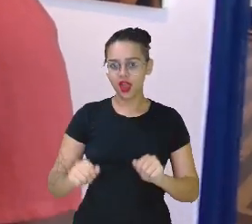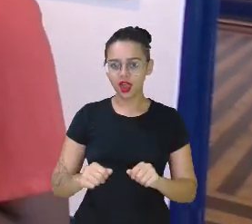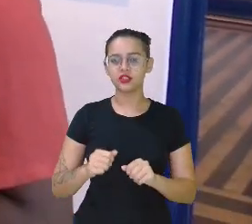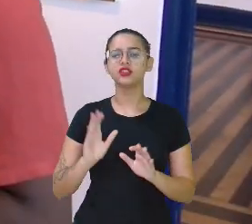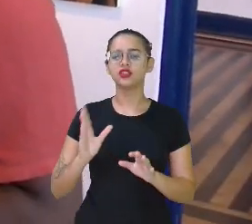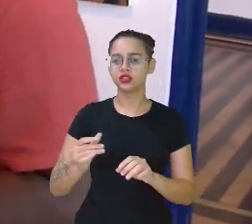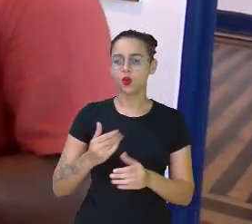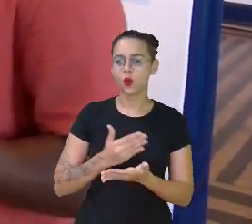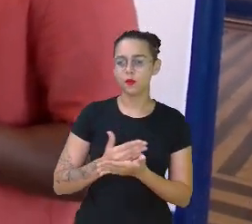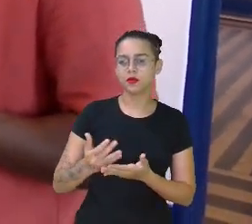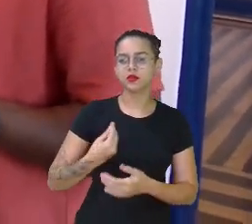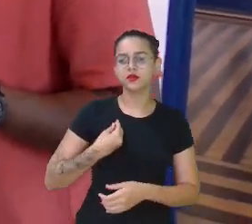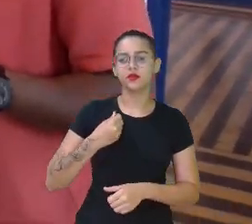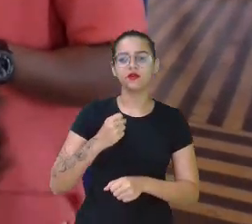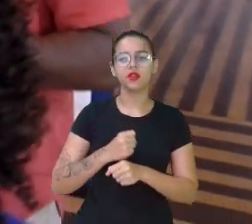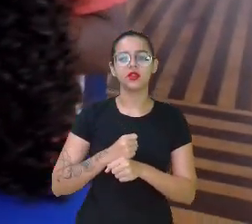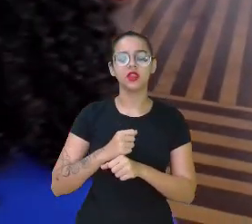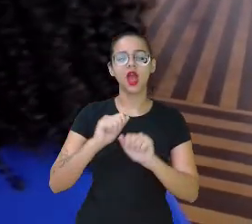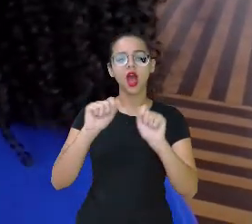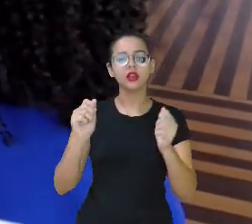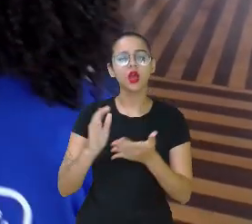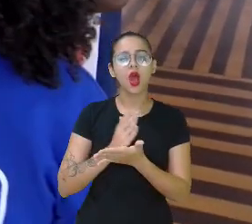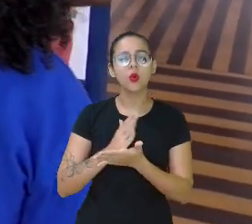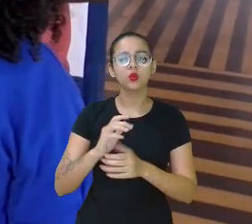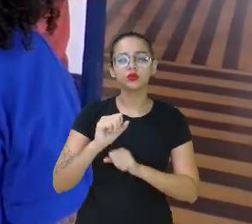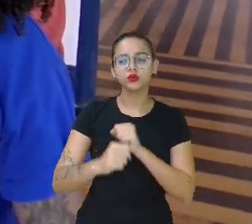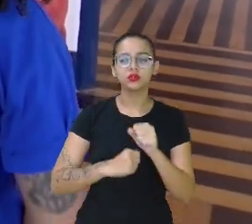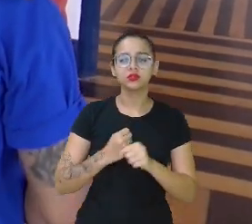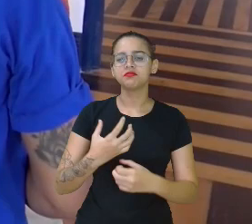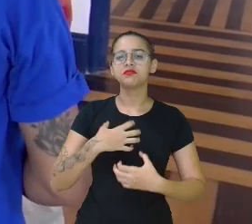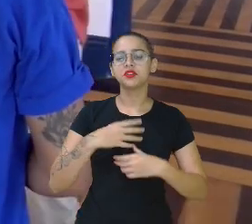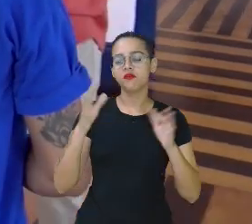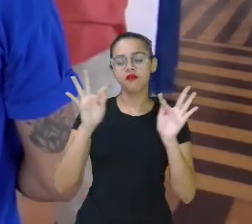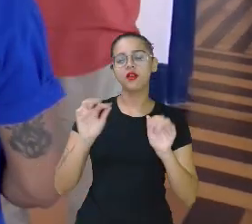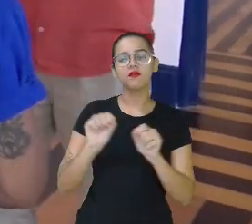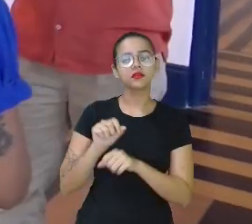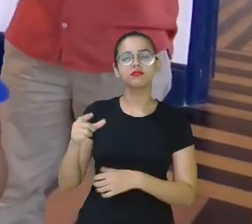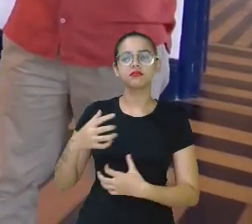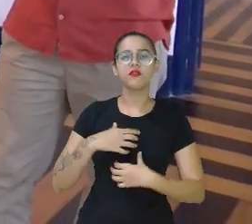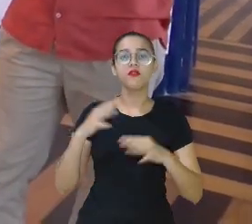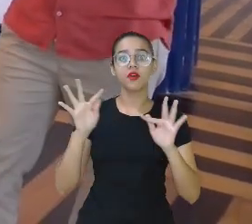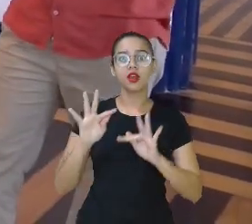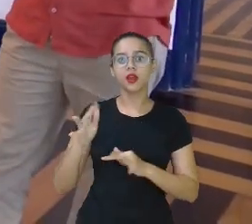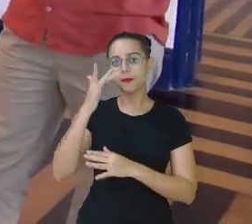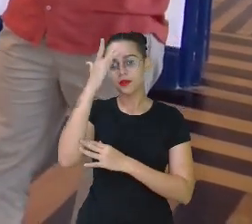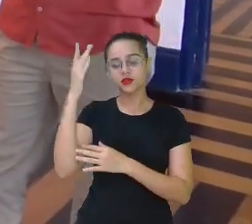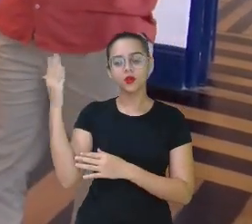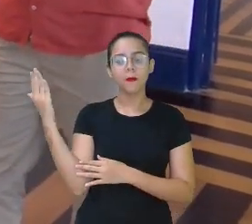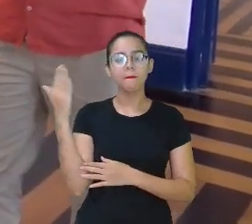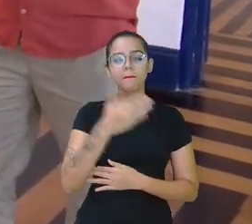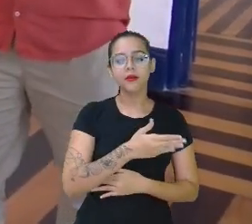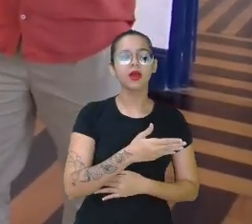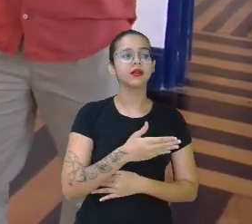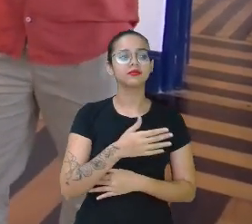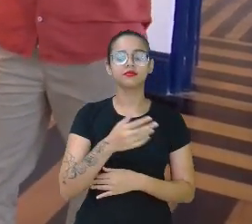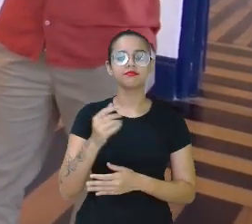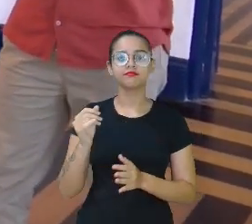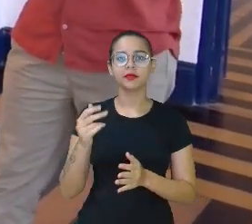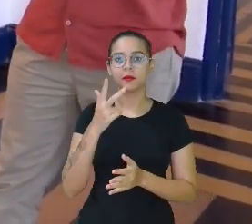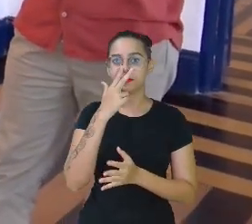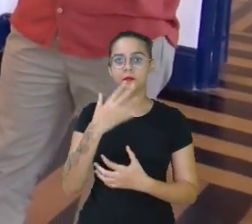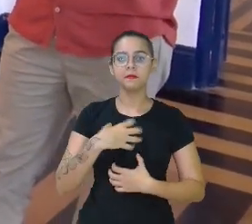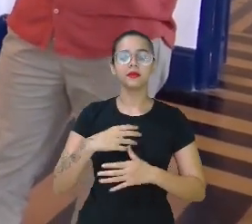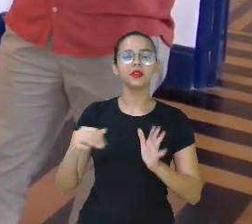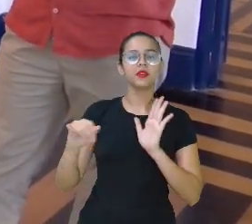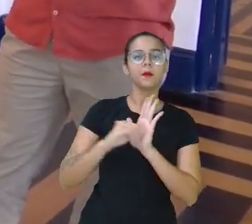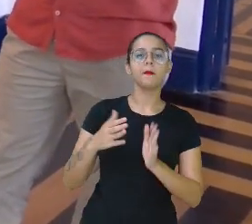anos, e sou muito realizado fazendo isso, e fico muito feliz quando as pessoas passam aqui e se identificam